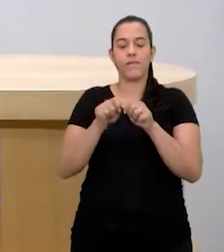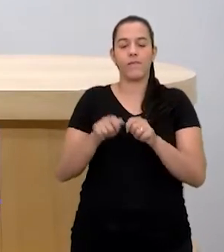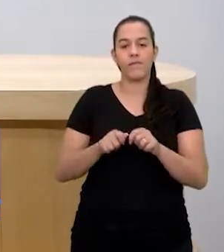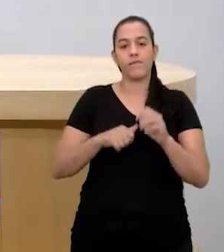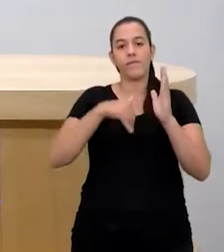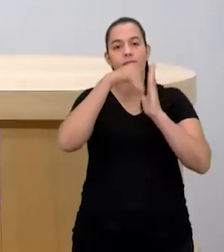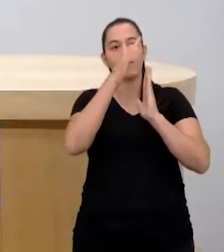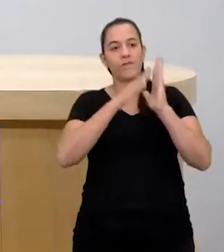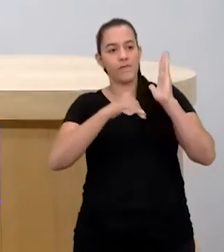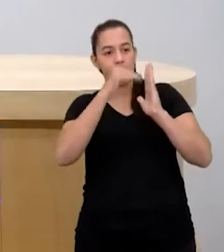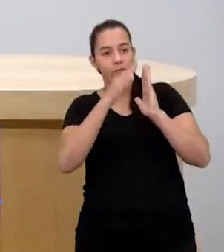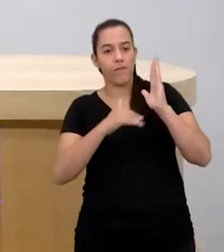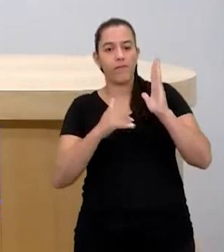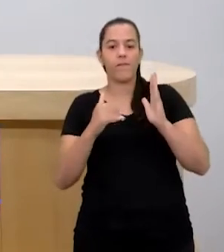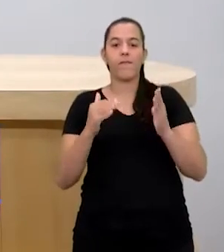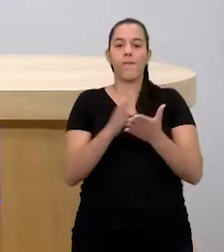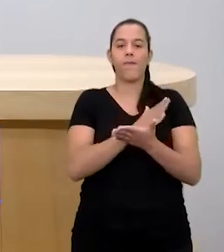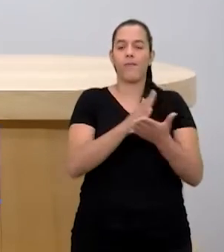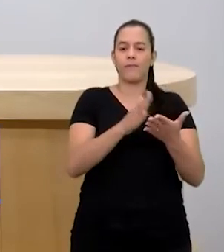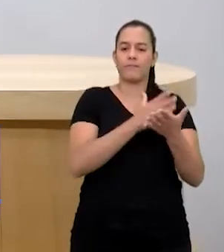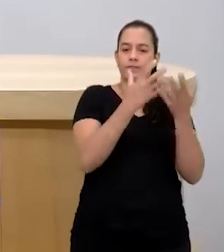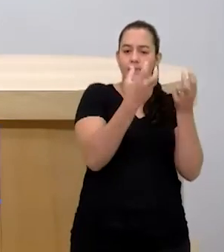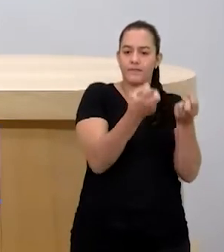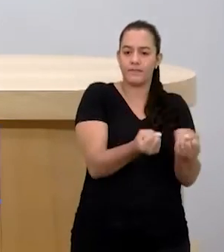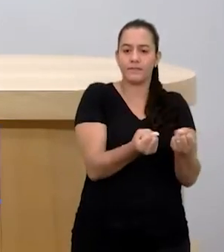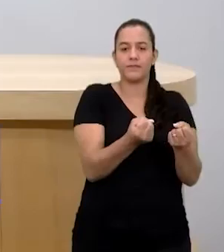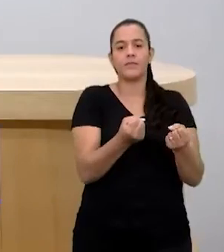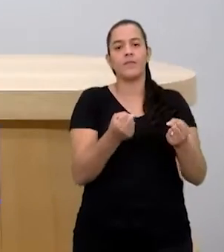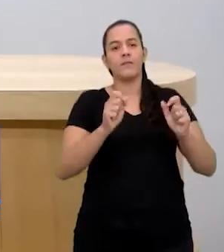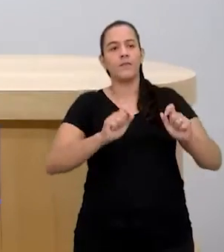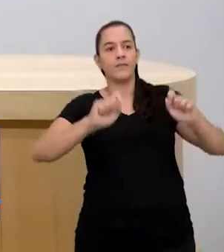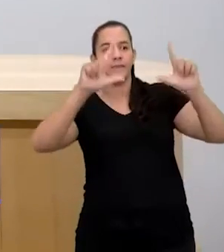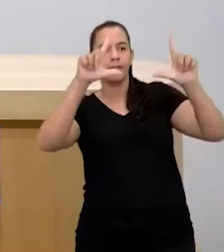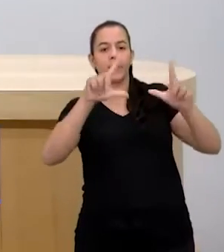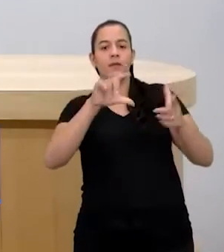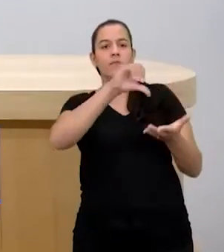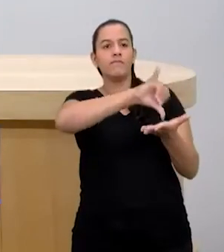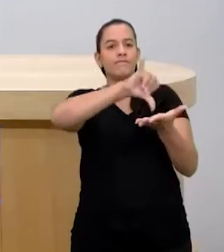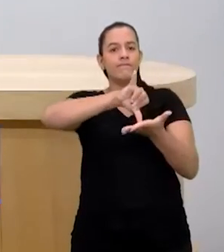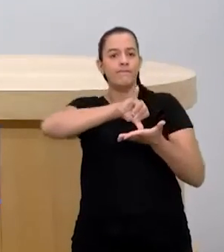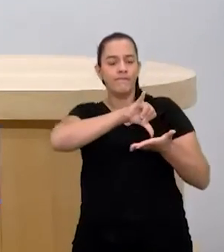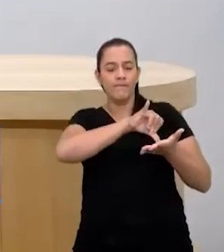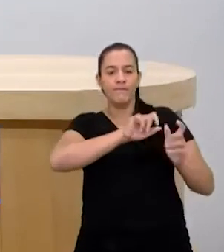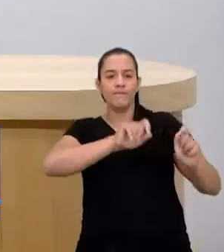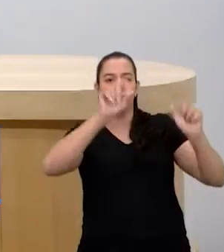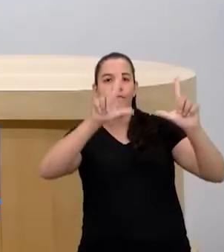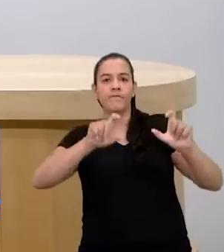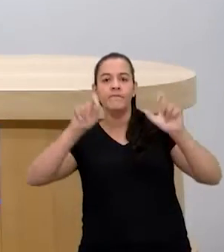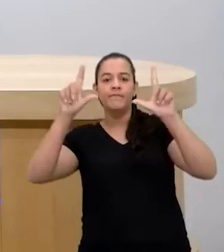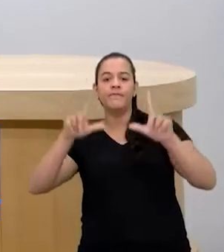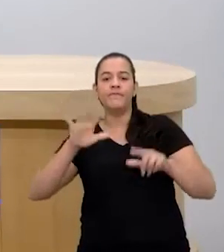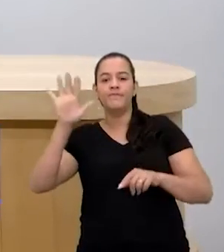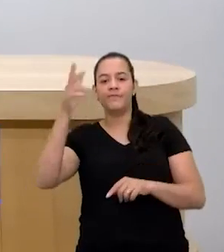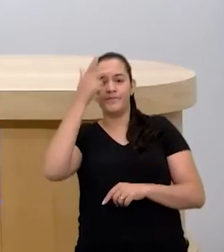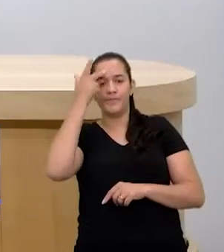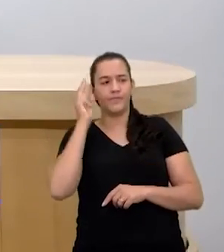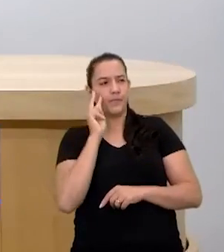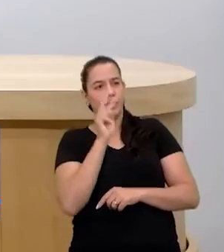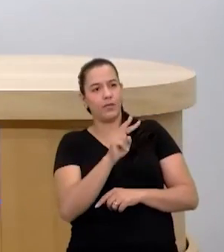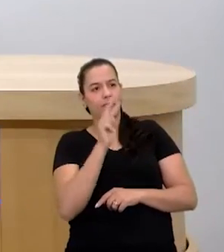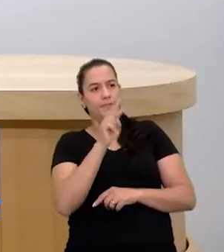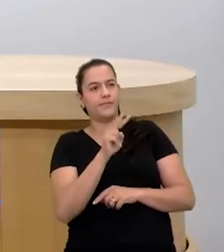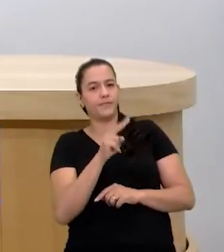essas pinturas foram aceitas para serem expostas numa exposição, só que aí o curador, ele olhava essas pinturas e falava